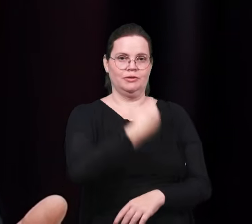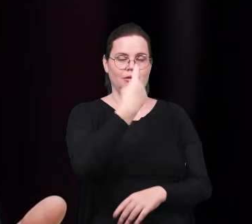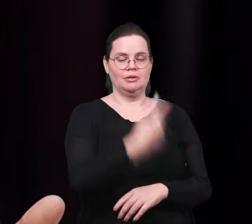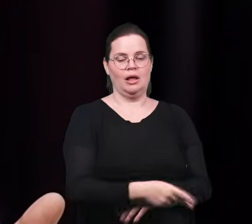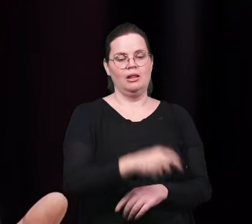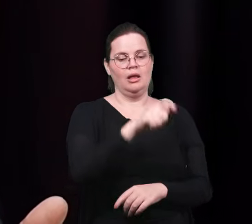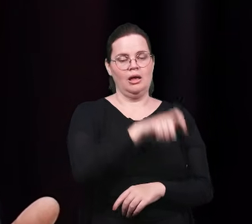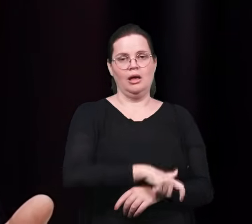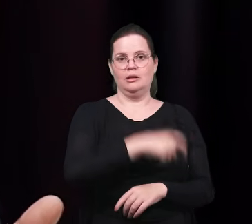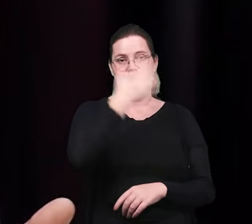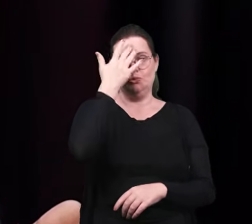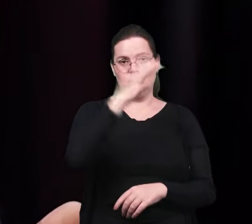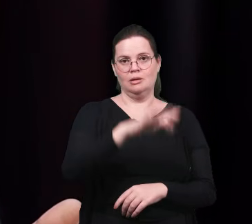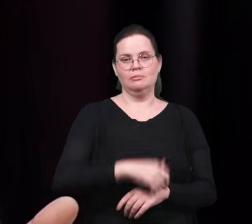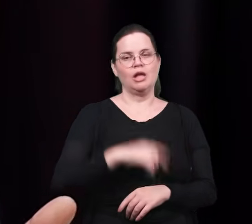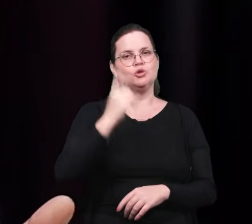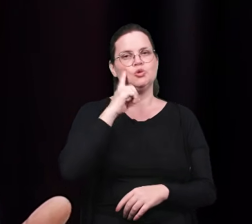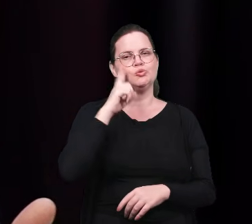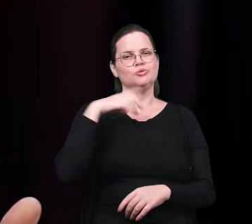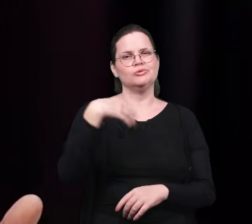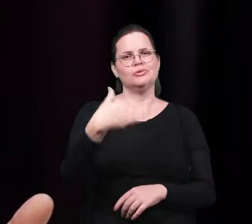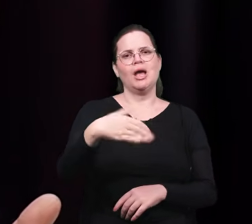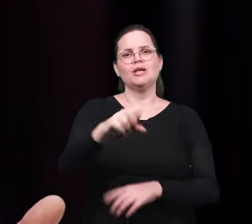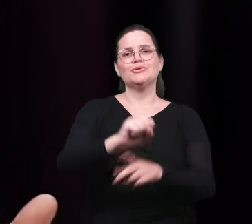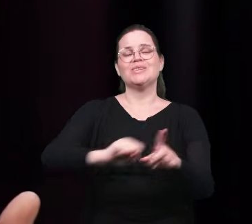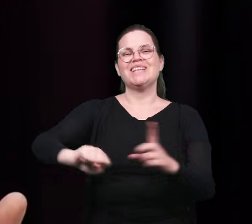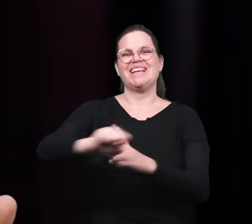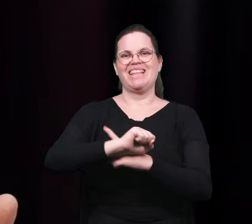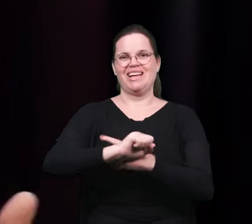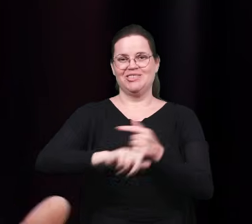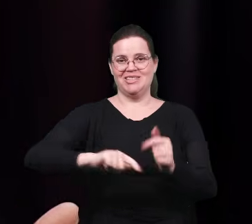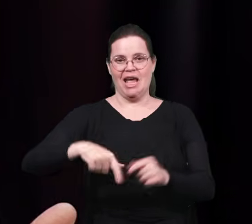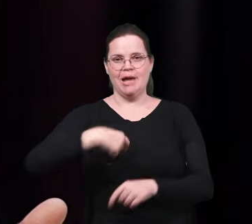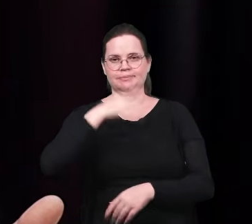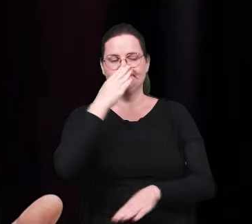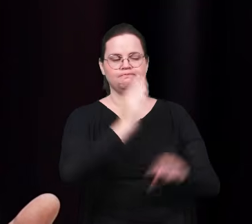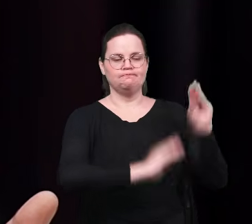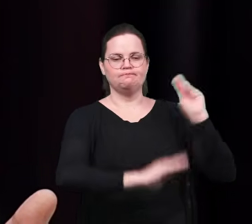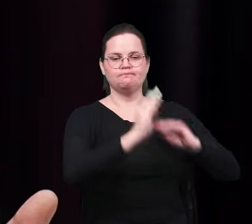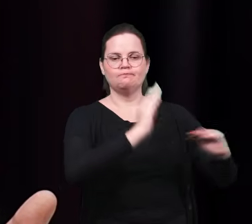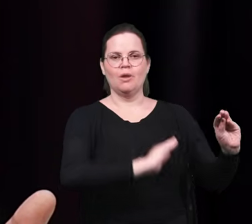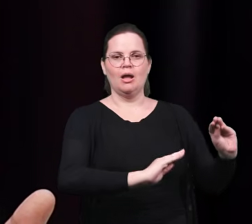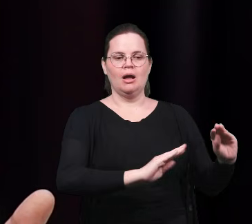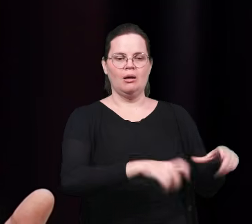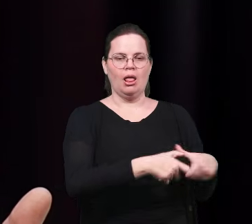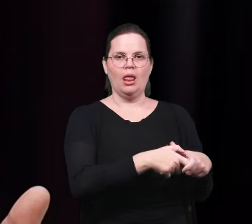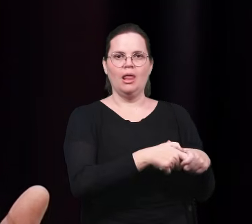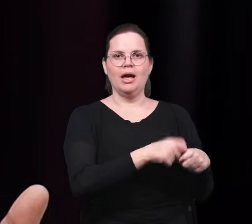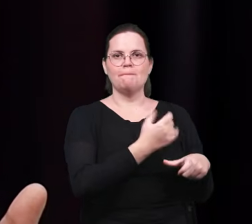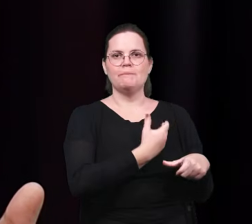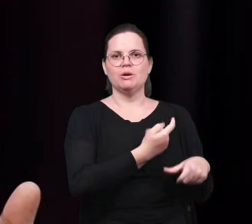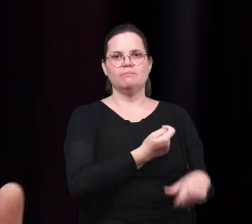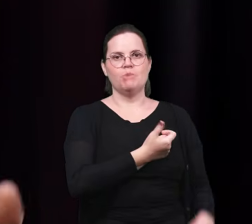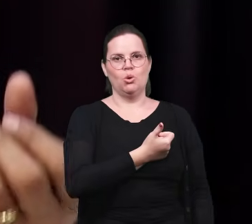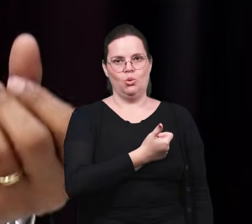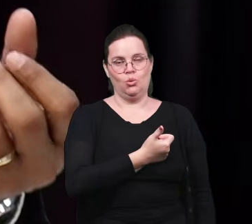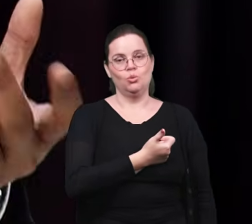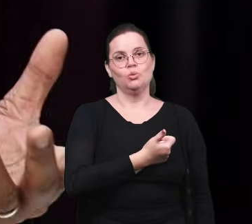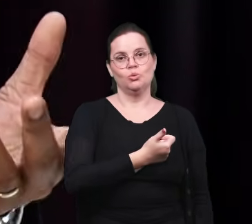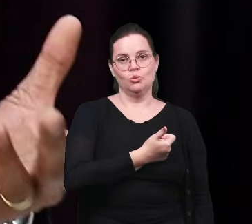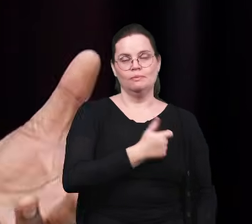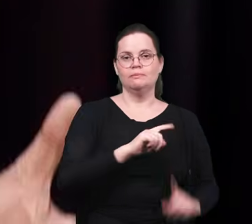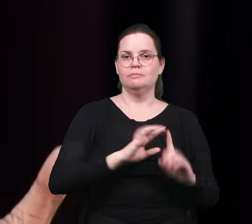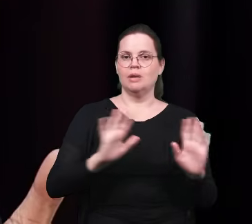Ele, no seu dia a dia, odiado pela sociedade, rejeitado, poucos amigos, né? Mas